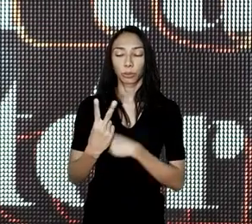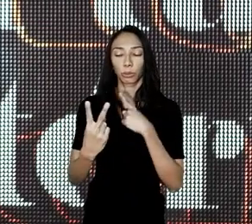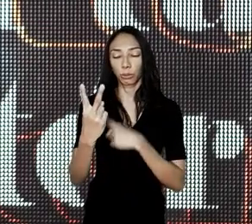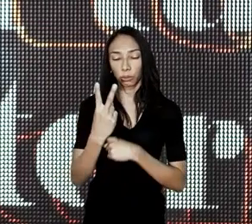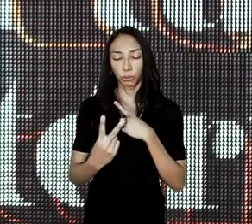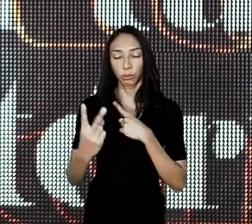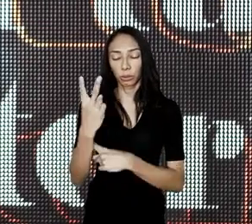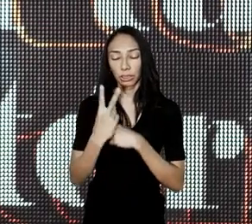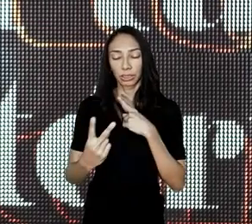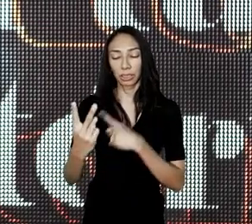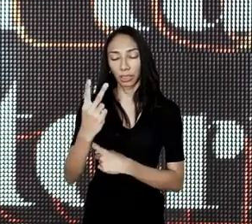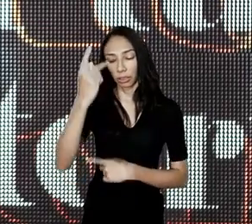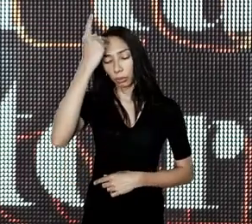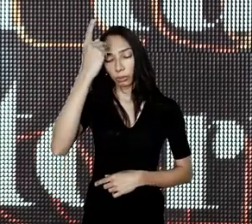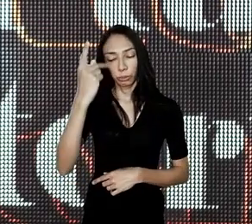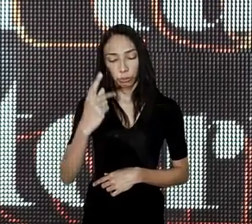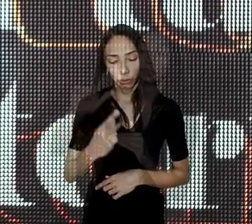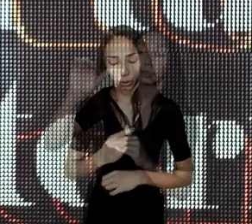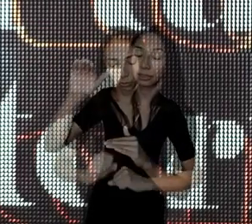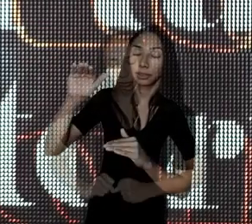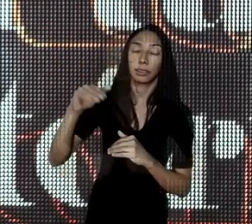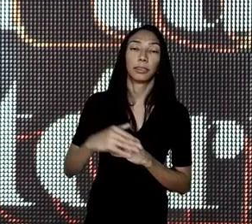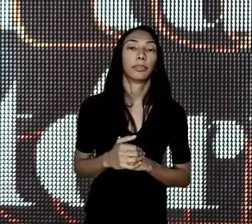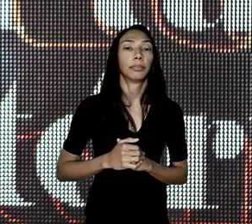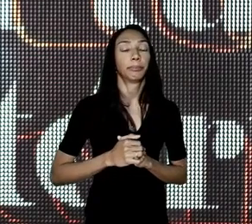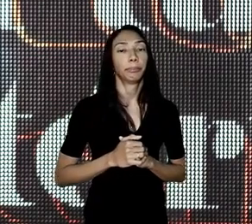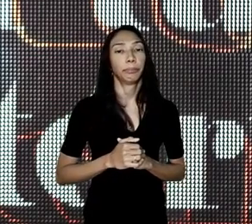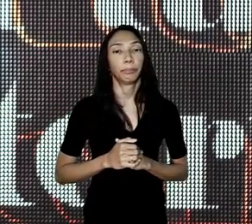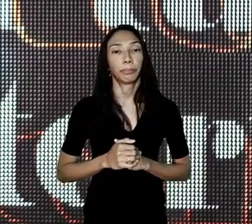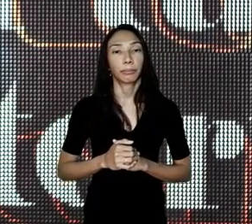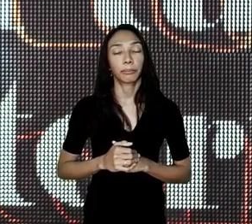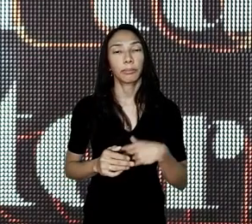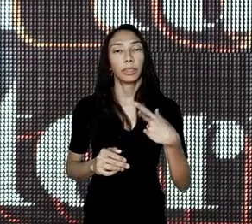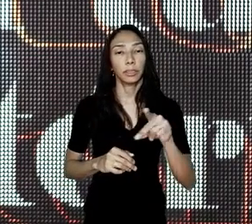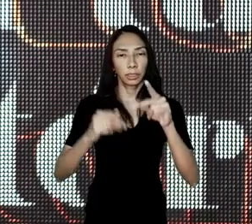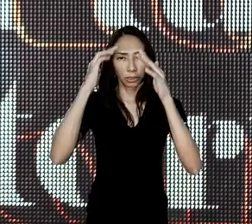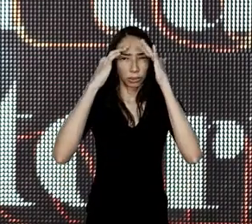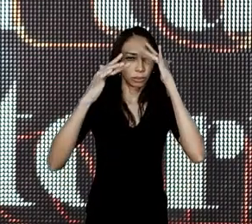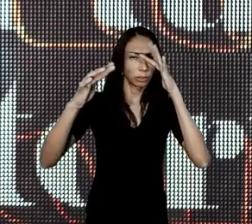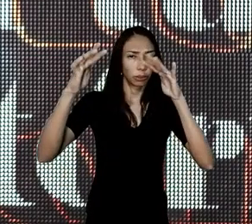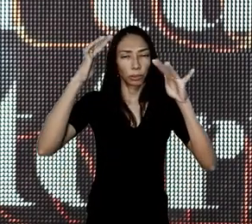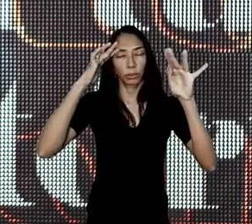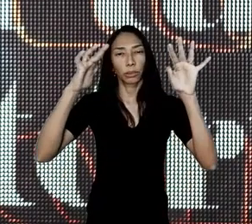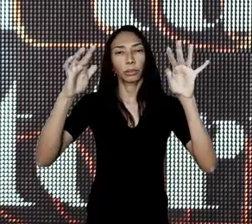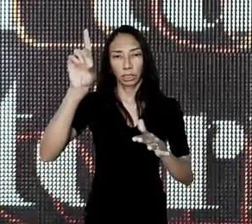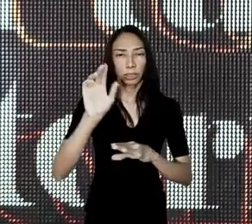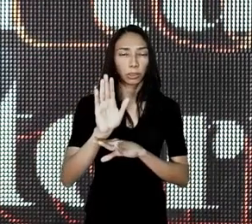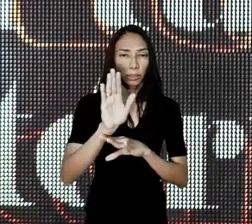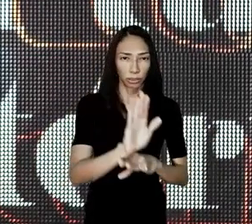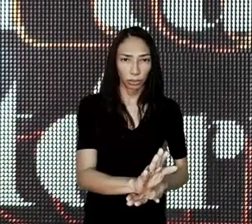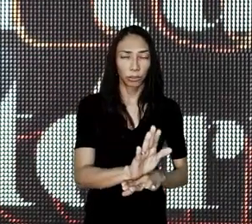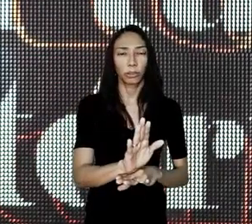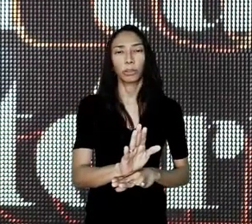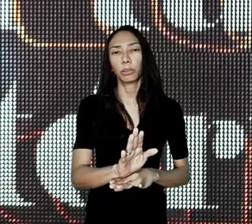Alimentar fala sobre um processo que faz crescer. Talvez o seu projeto, o seu sonho que Deus ressuscitou, seja